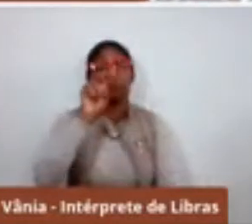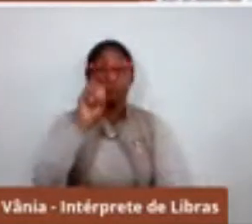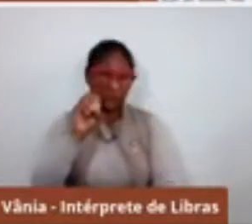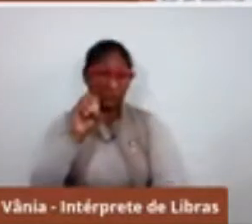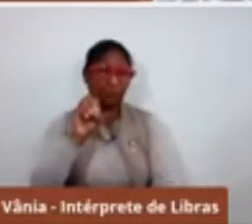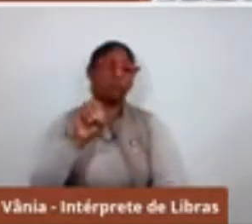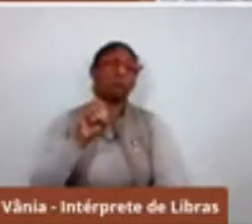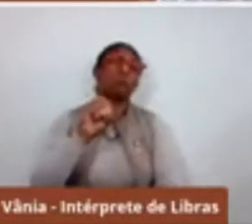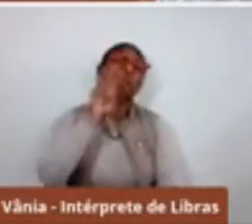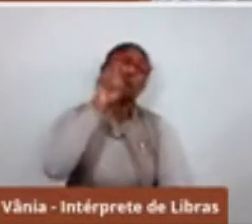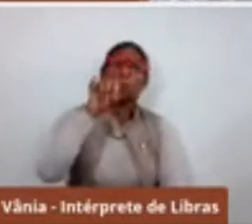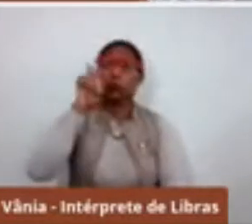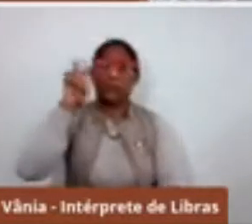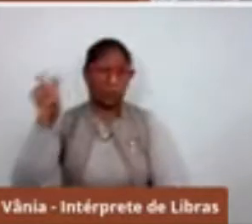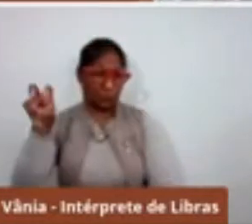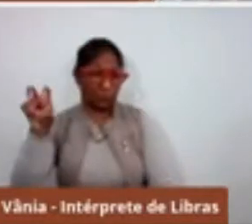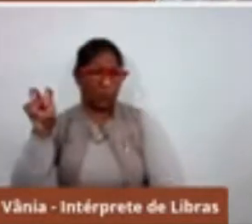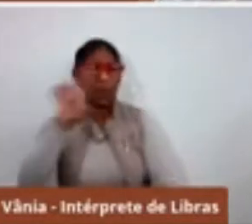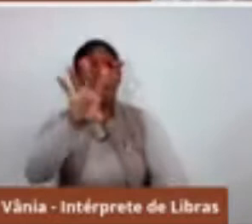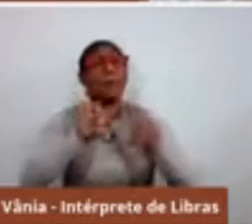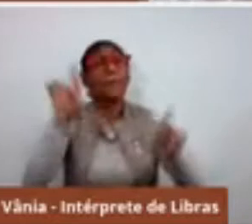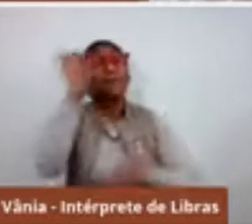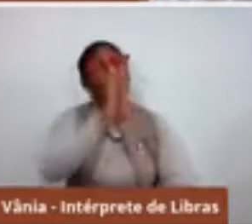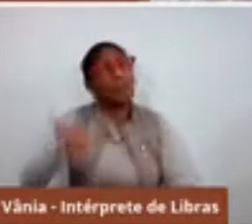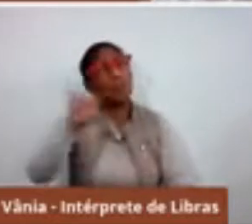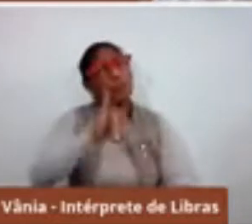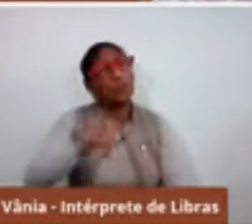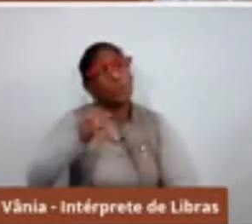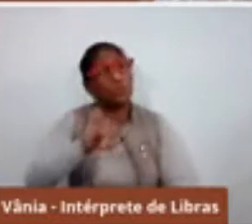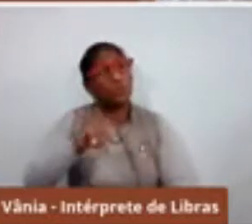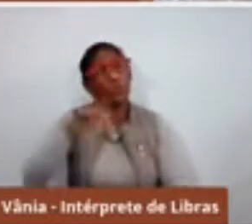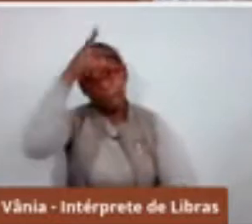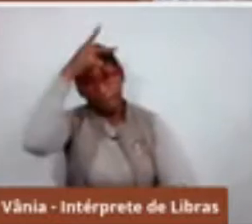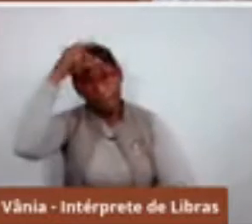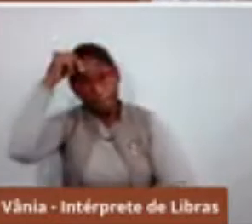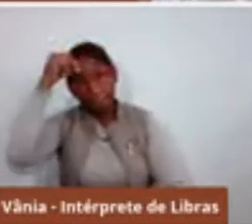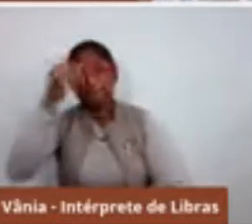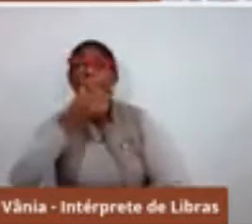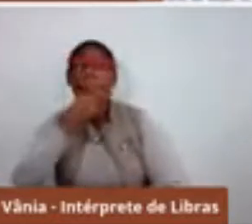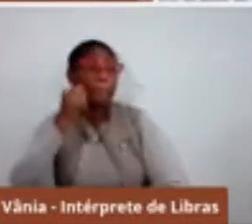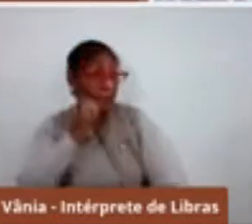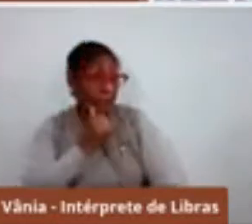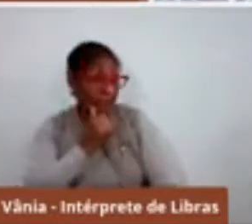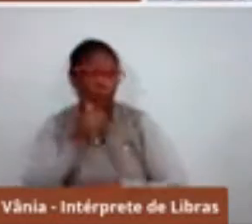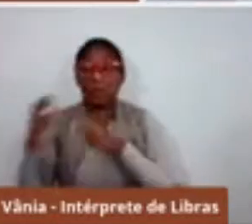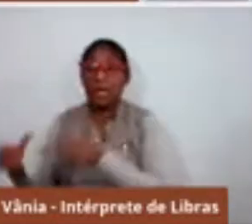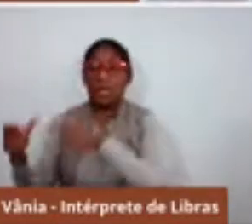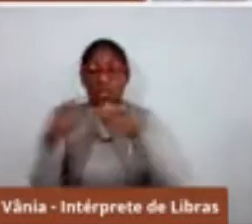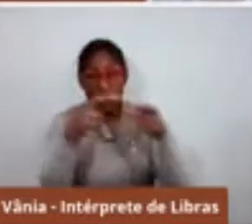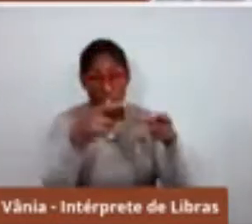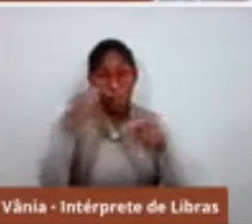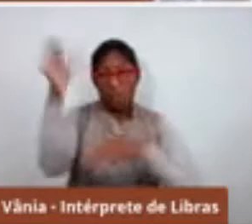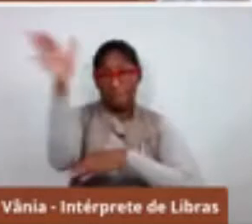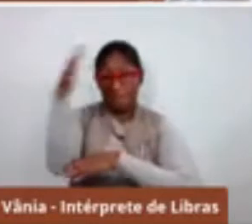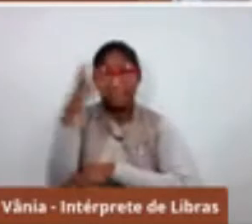da população gaúcha. Agora, é muito importante que tanto os prefeitos e prefeitas das regiões em bandeira vermelha